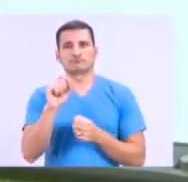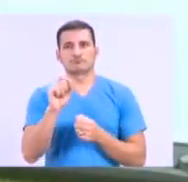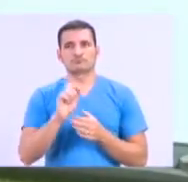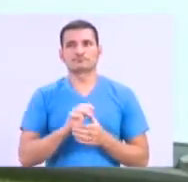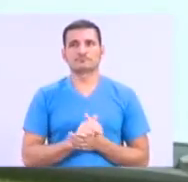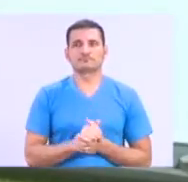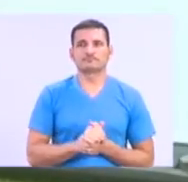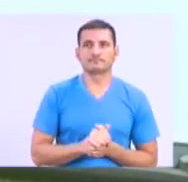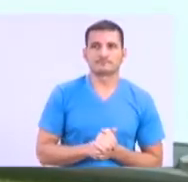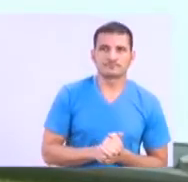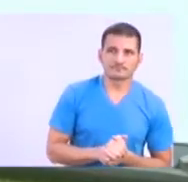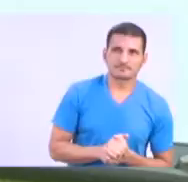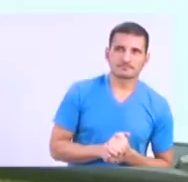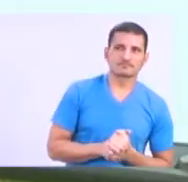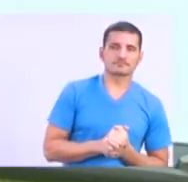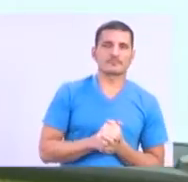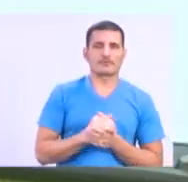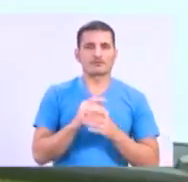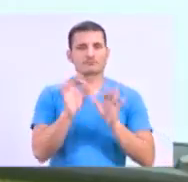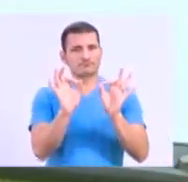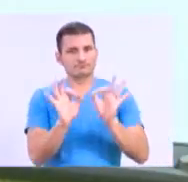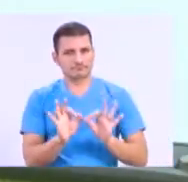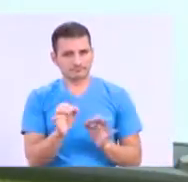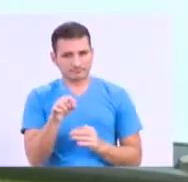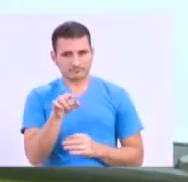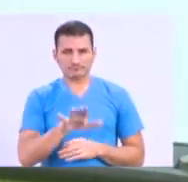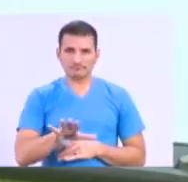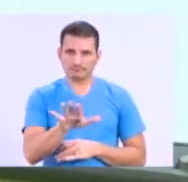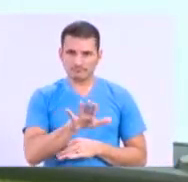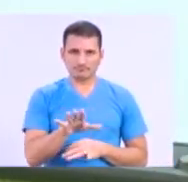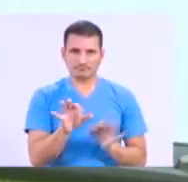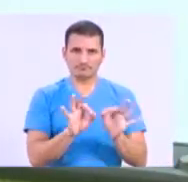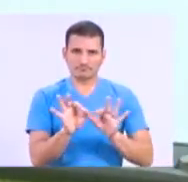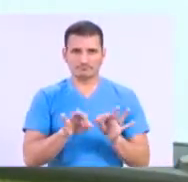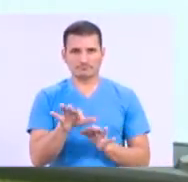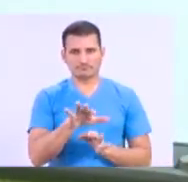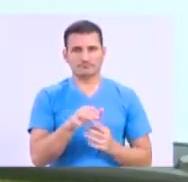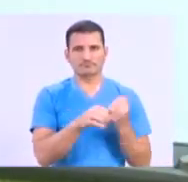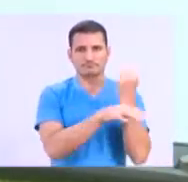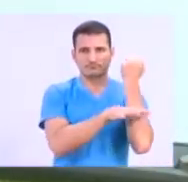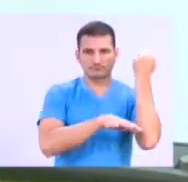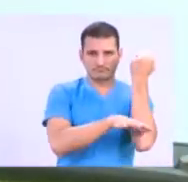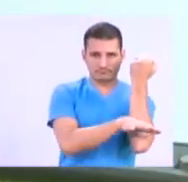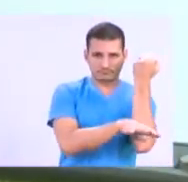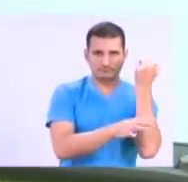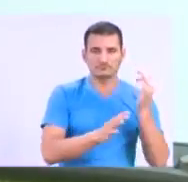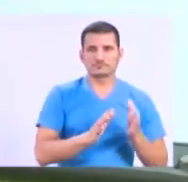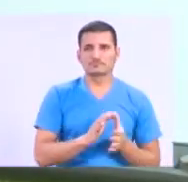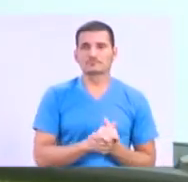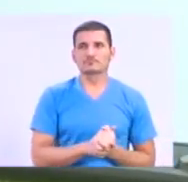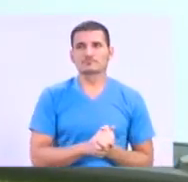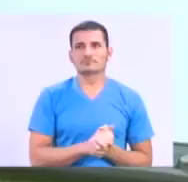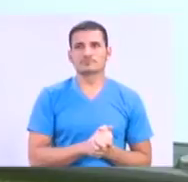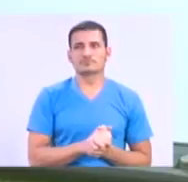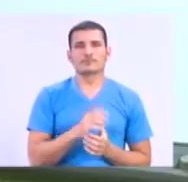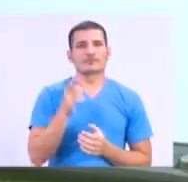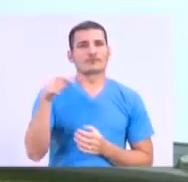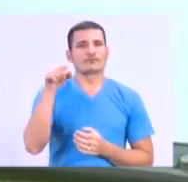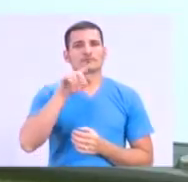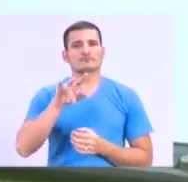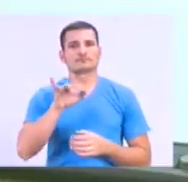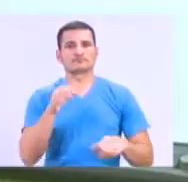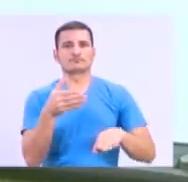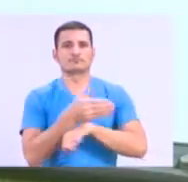sentido, né? Configurar todo o ambiente, né, o ambiente do servidor para vocês, e você vai acessar o